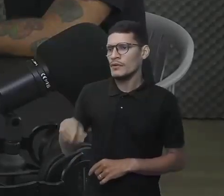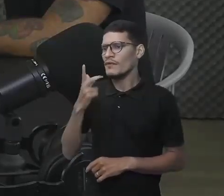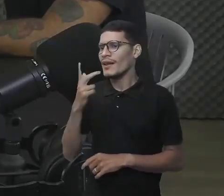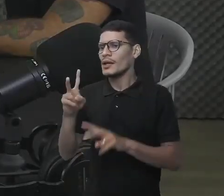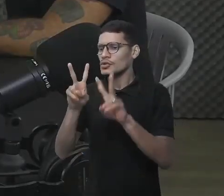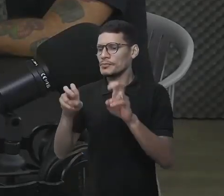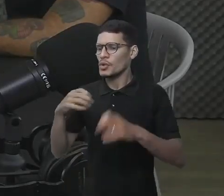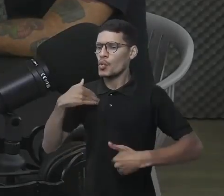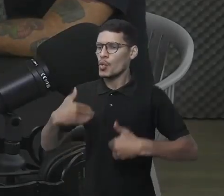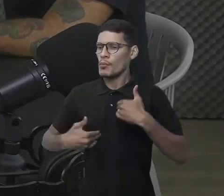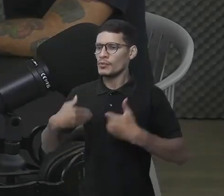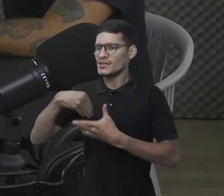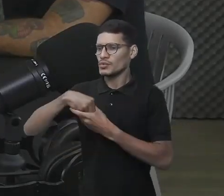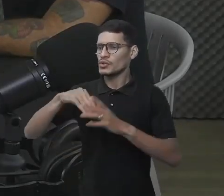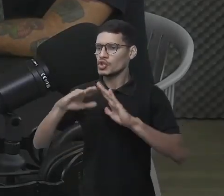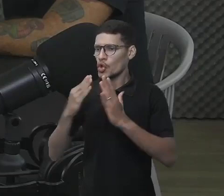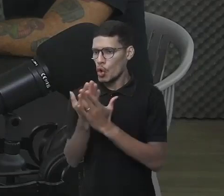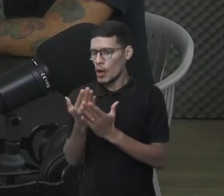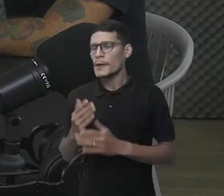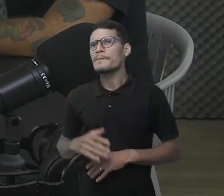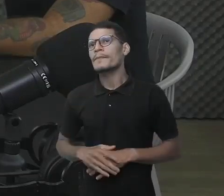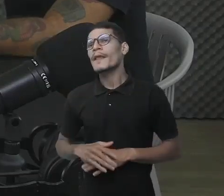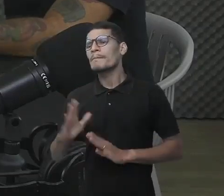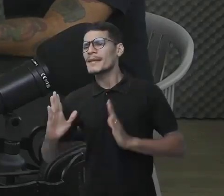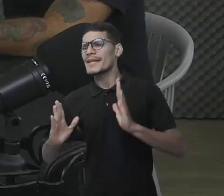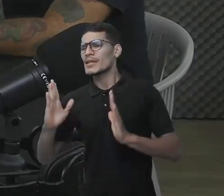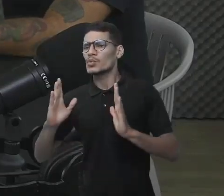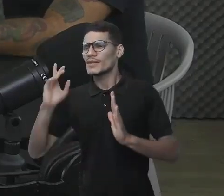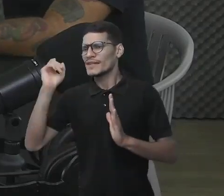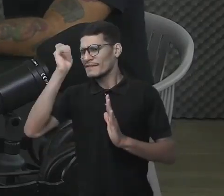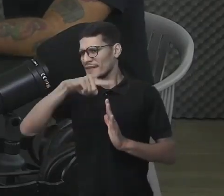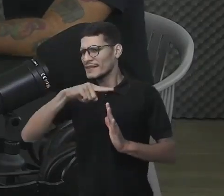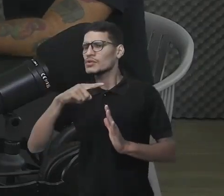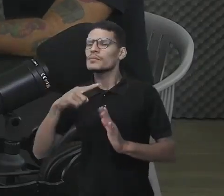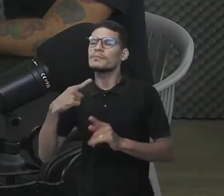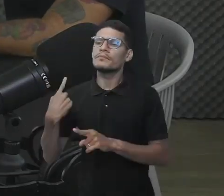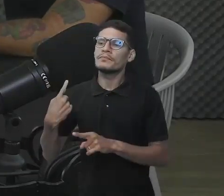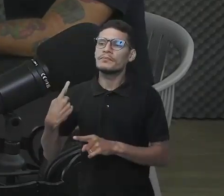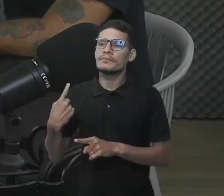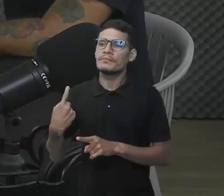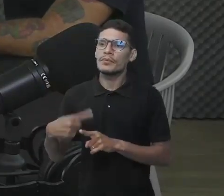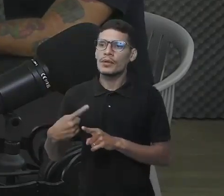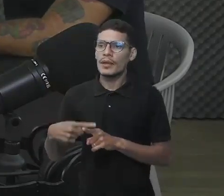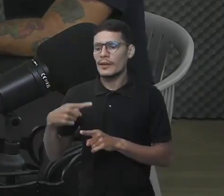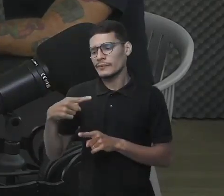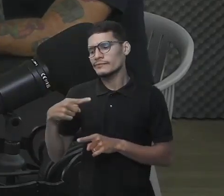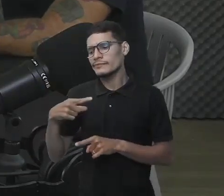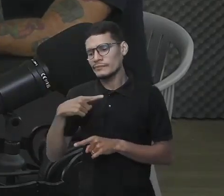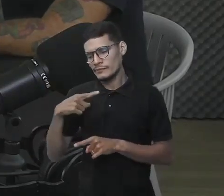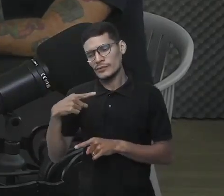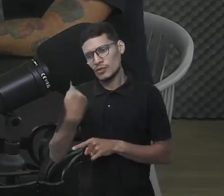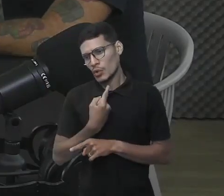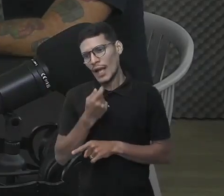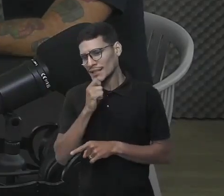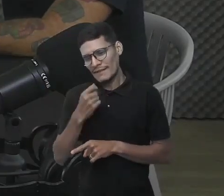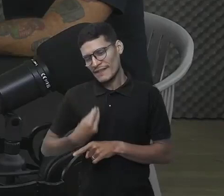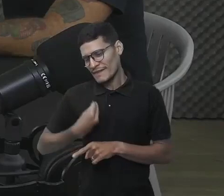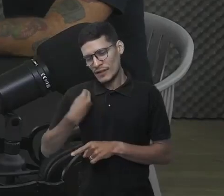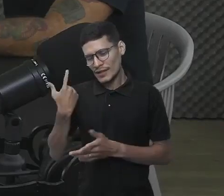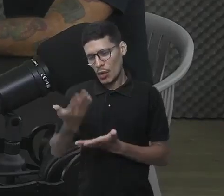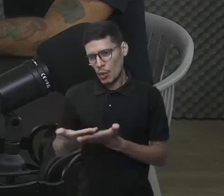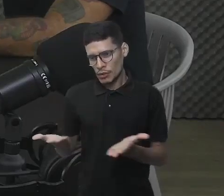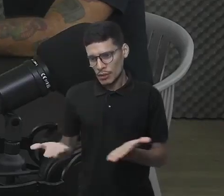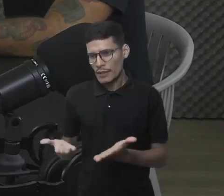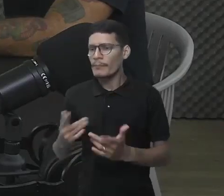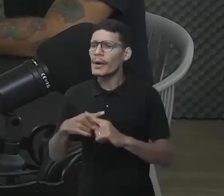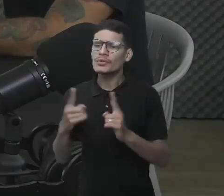nas escolas. É. E foi um período difícil, a gente ainda colhe frutos dessa época aí. Mas como foi